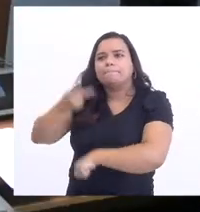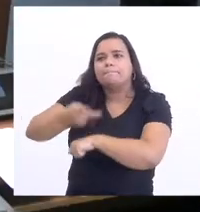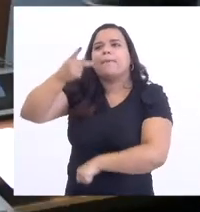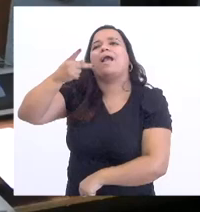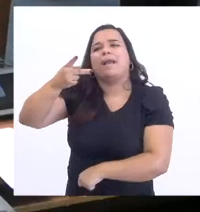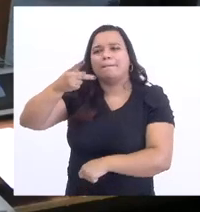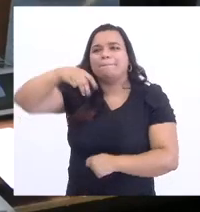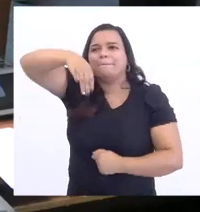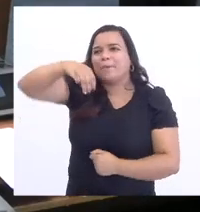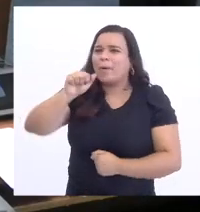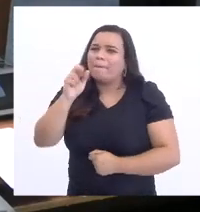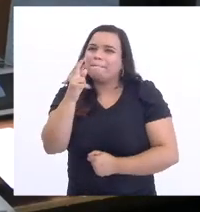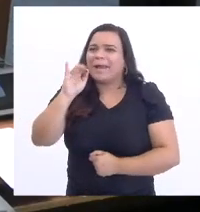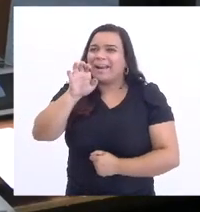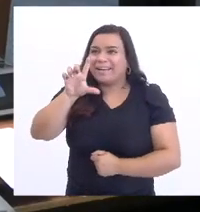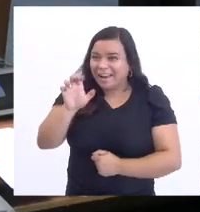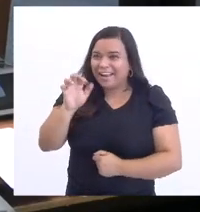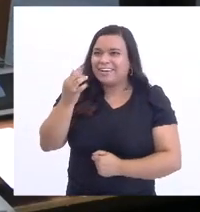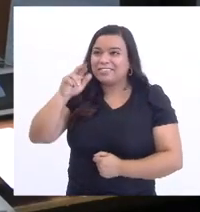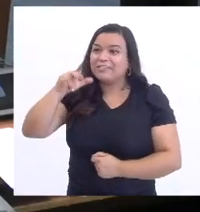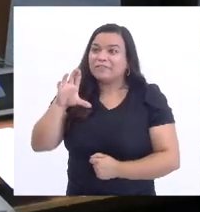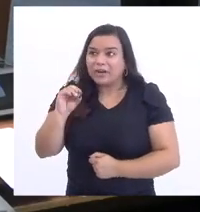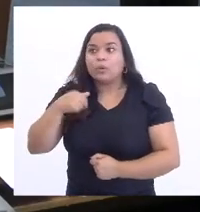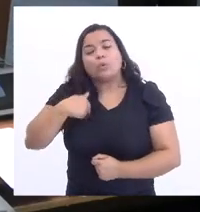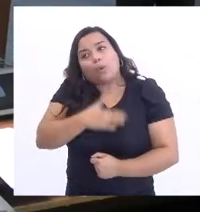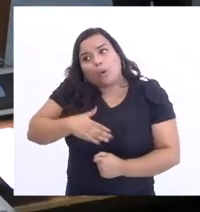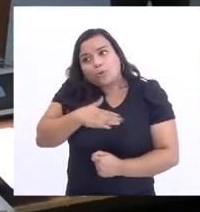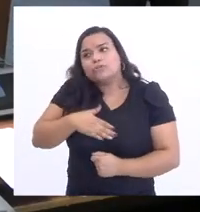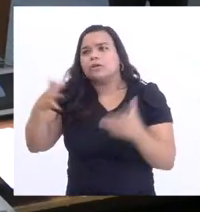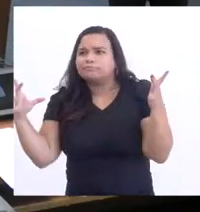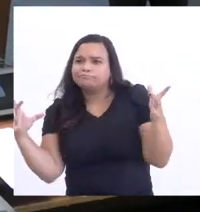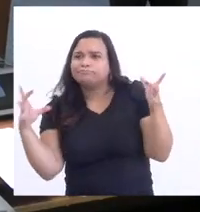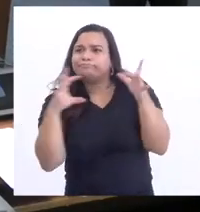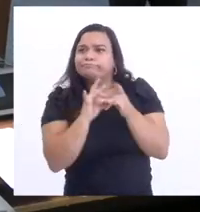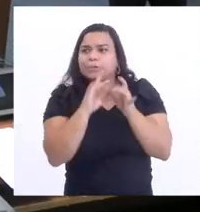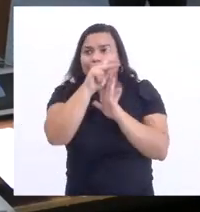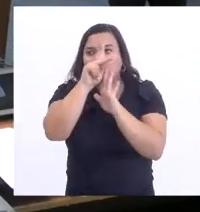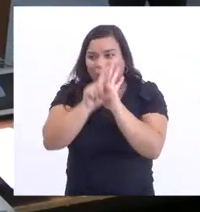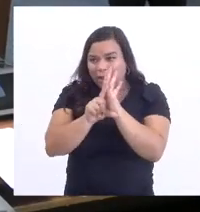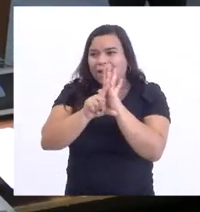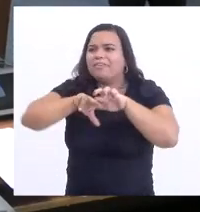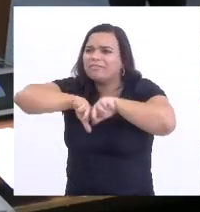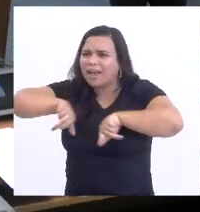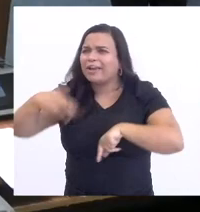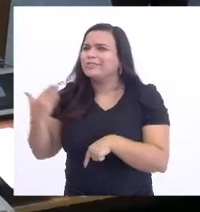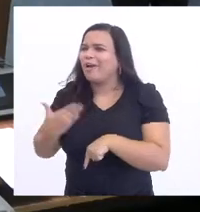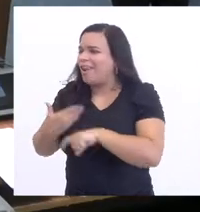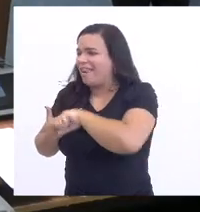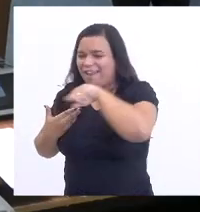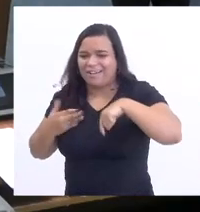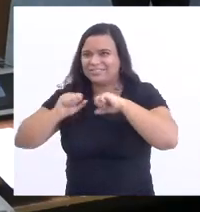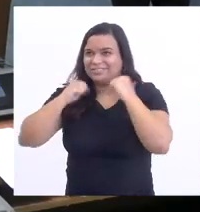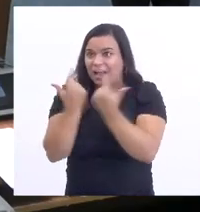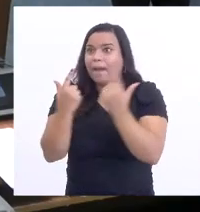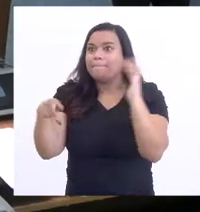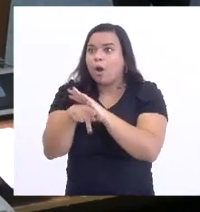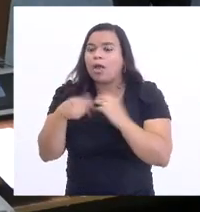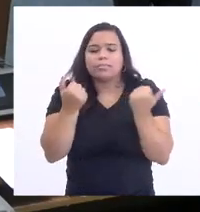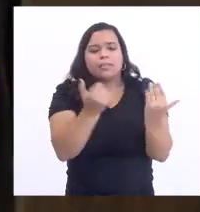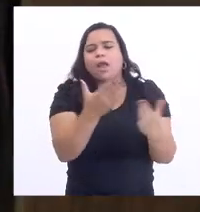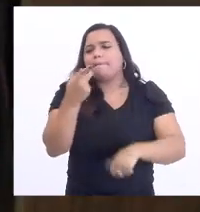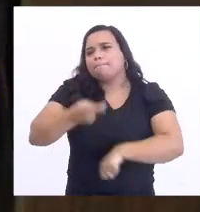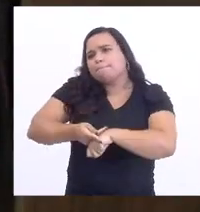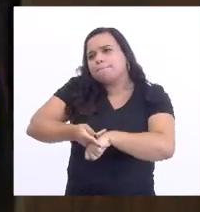pudesse também incorporar os outros projetos de lei de colegas aqui da casa que concedem o prêmio